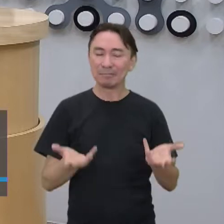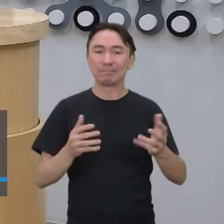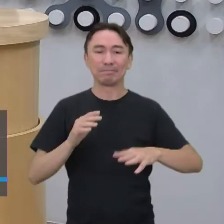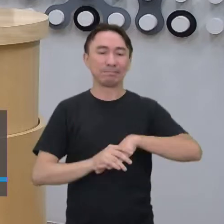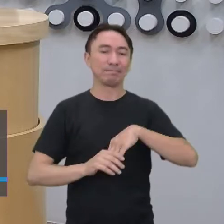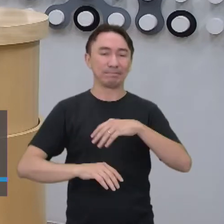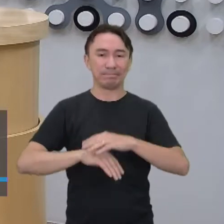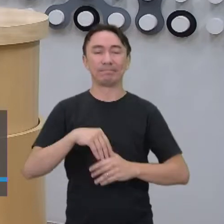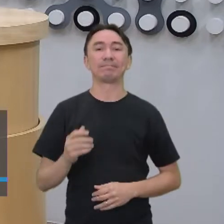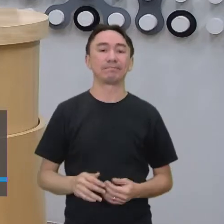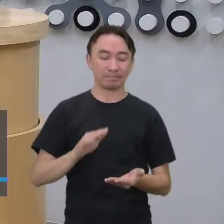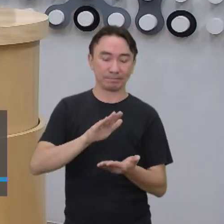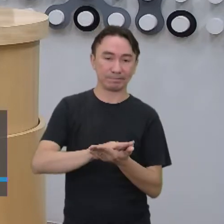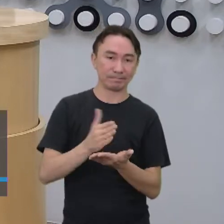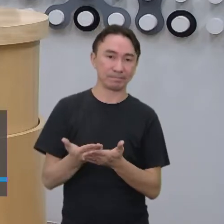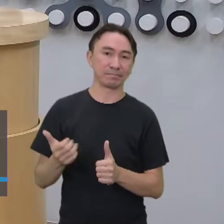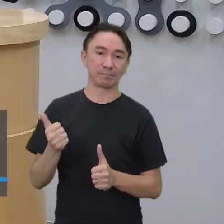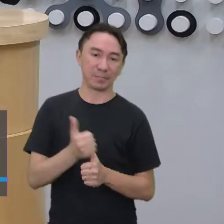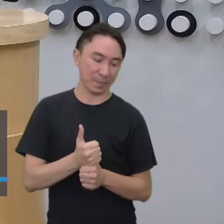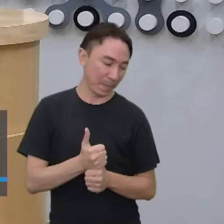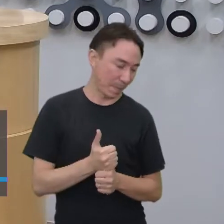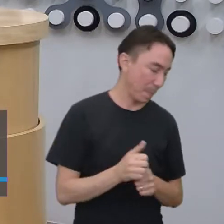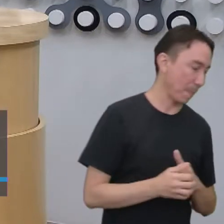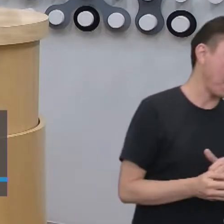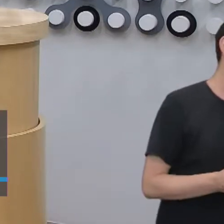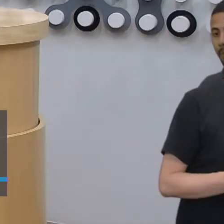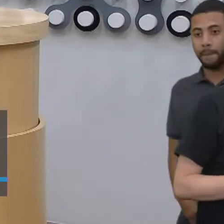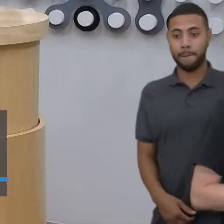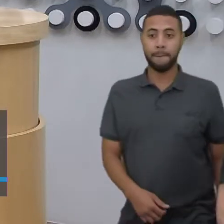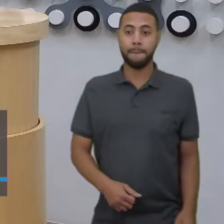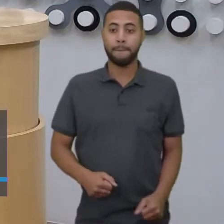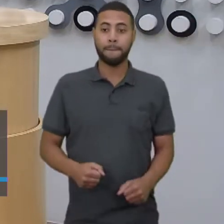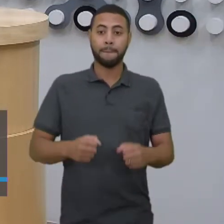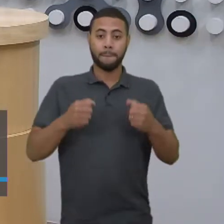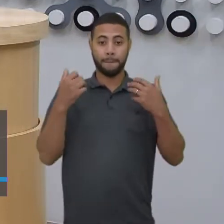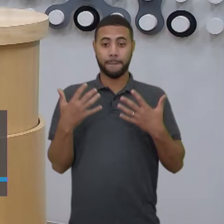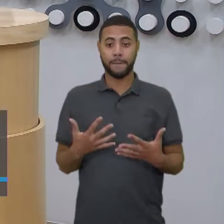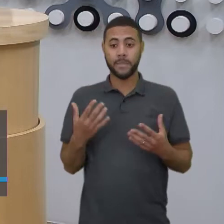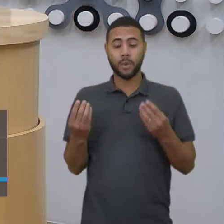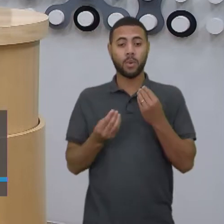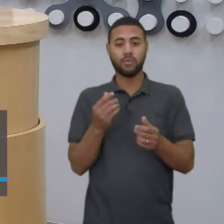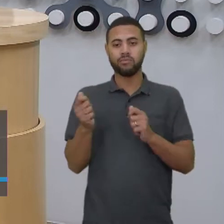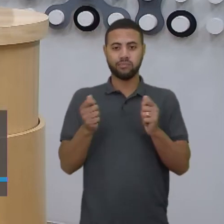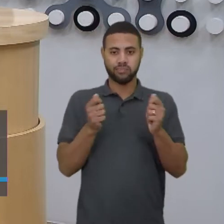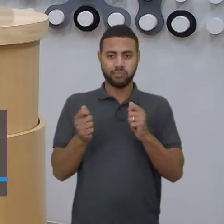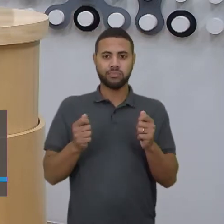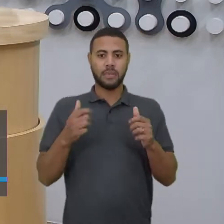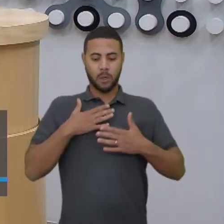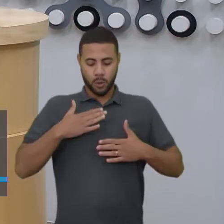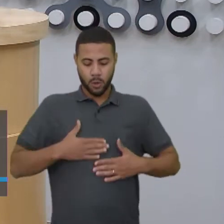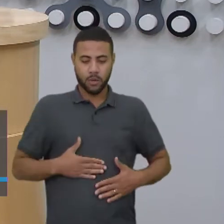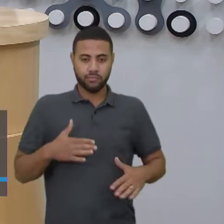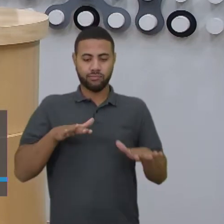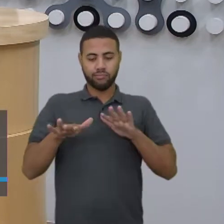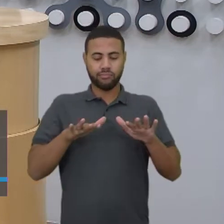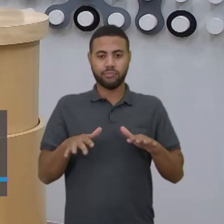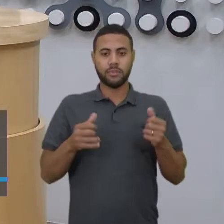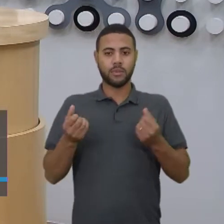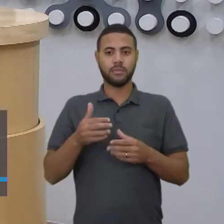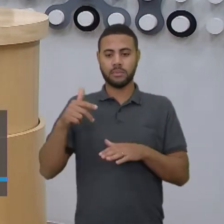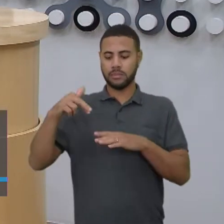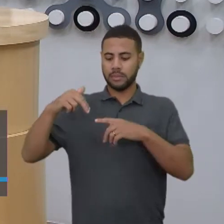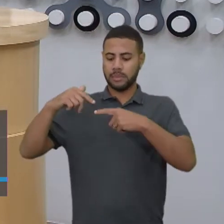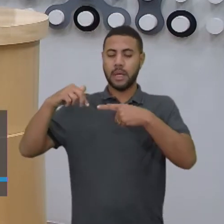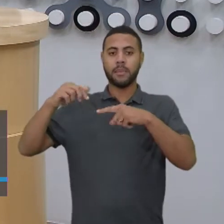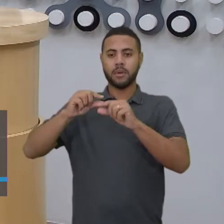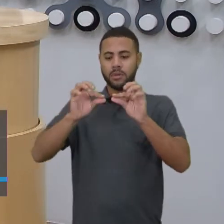sua estabilização, e aí você entra naquela questão do equilíbrio, que é onde você precisa manter o seu eixo corporal sobre. Então, andar sobre uma